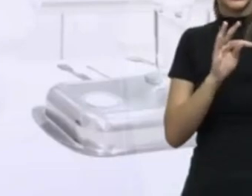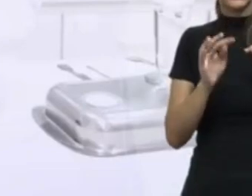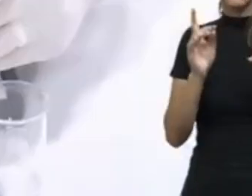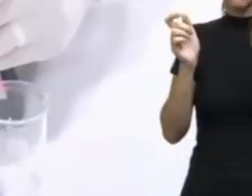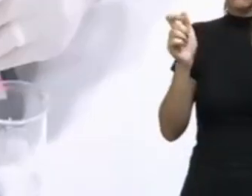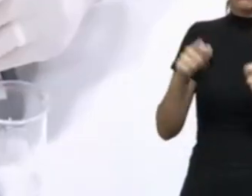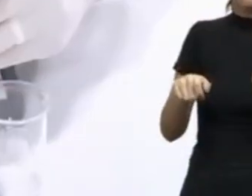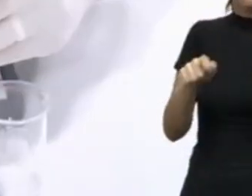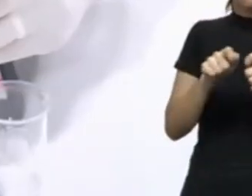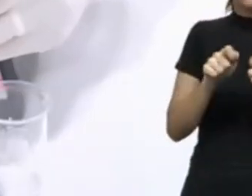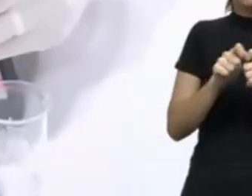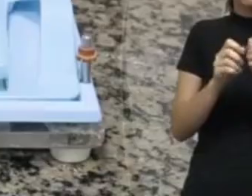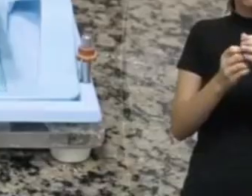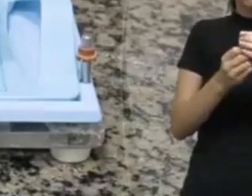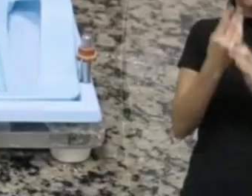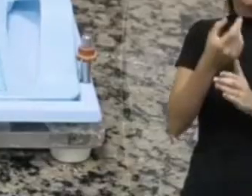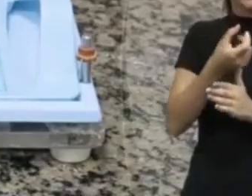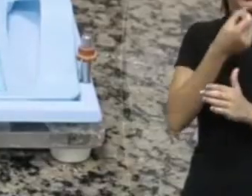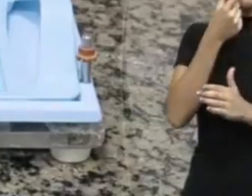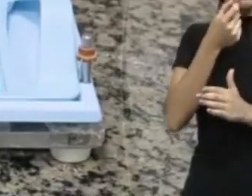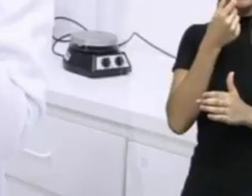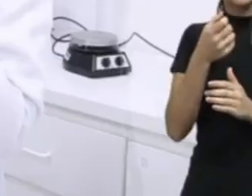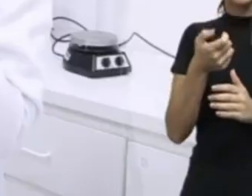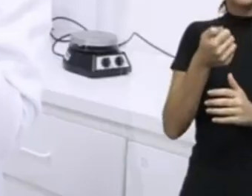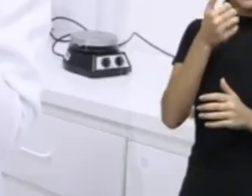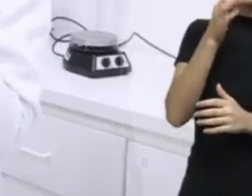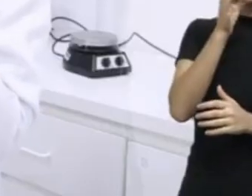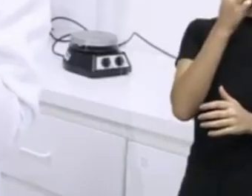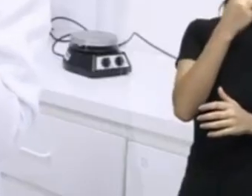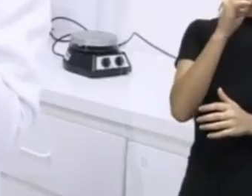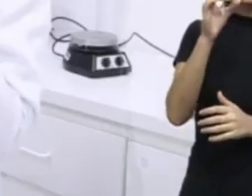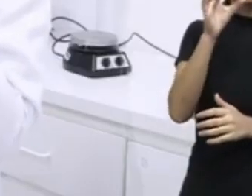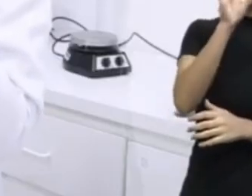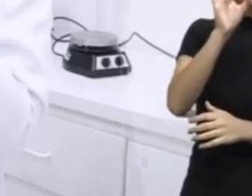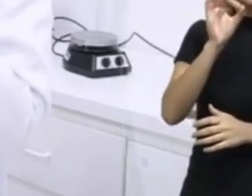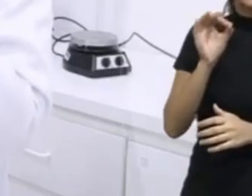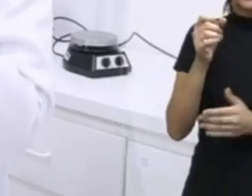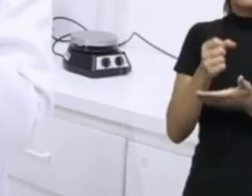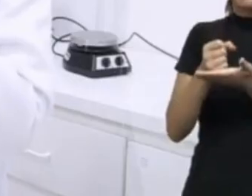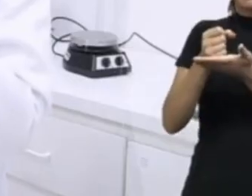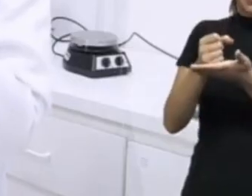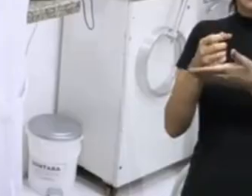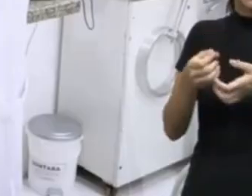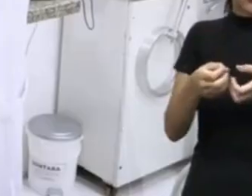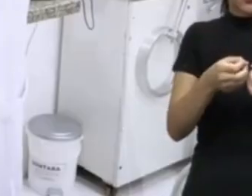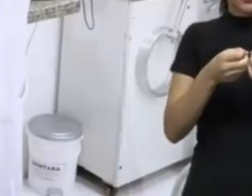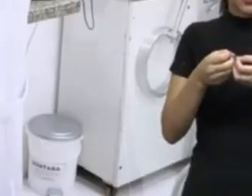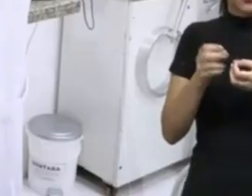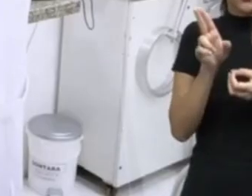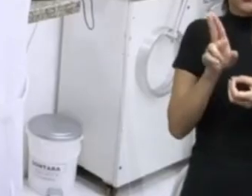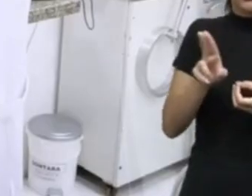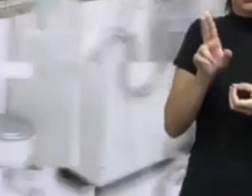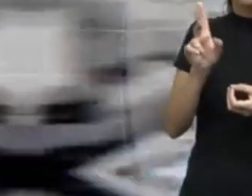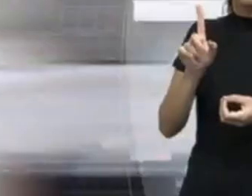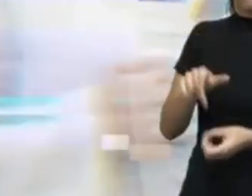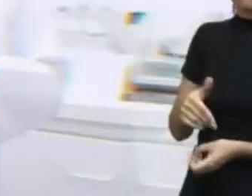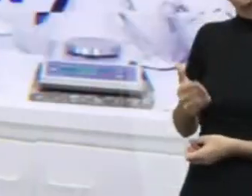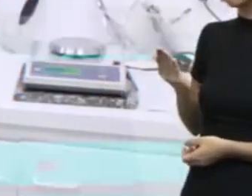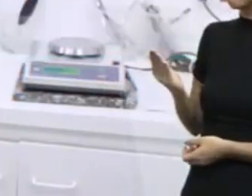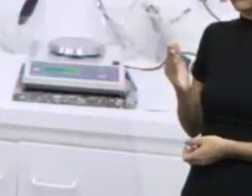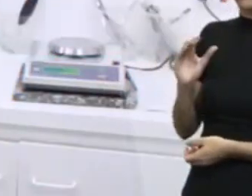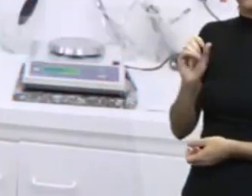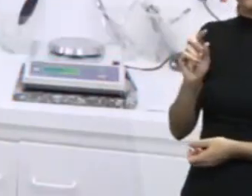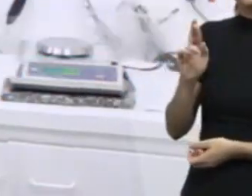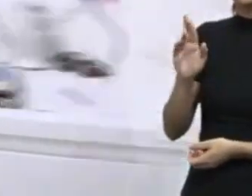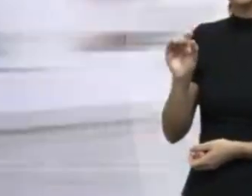de medicamentos. Quase 100% das bases moleculares usadas nesses processos são compostos orgânicos. A gente